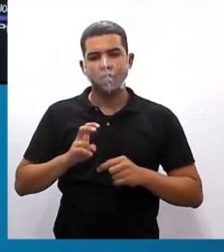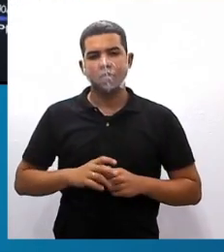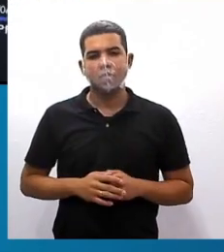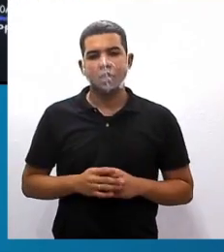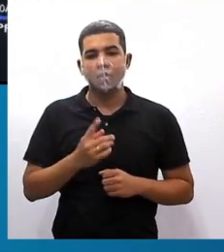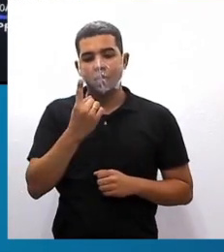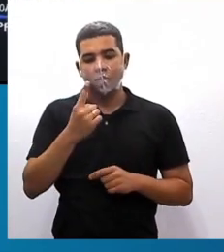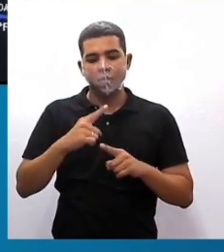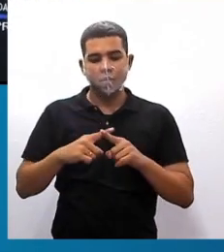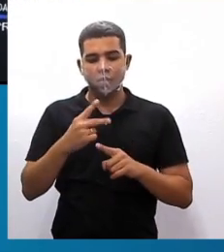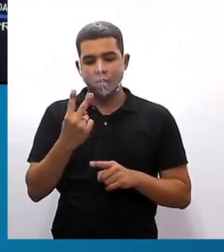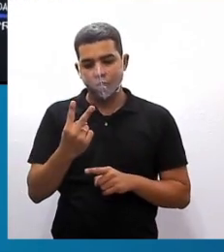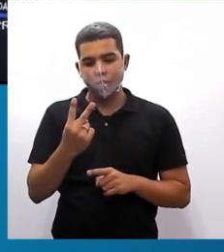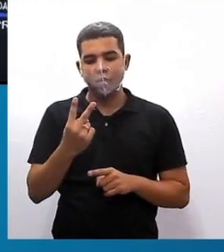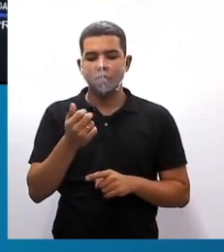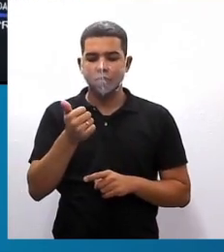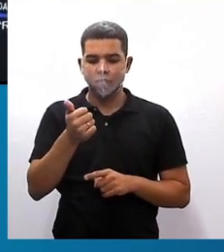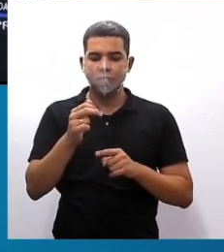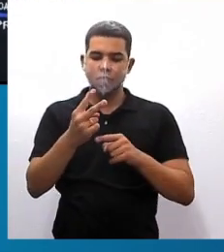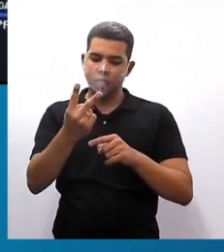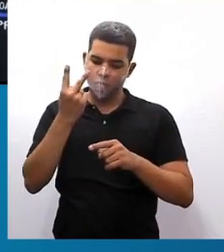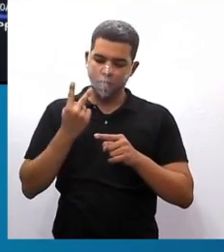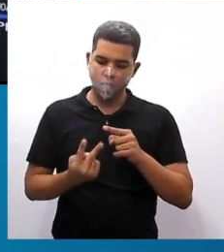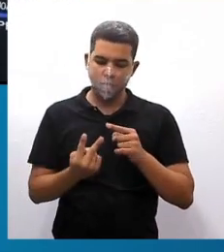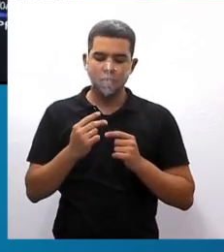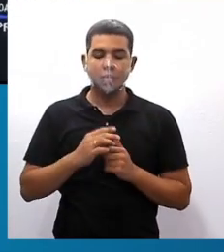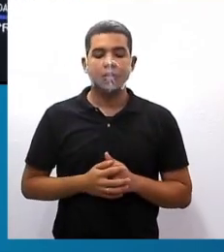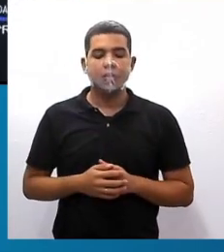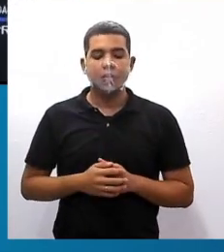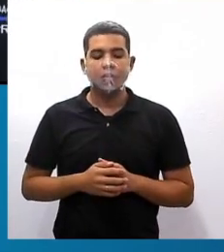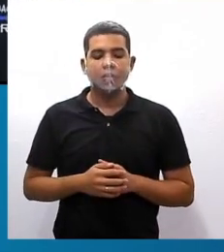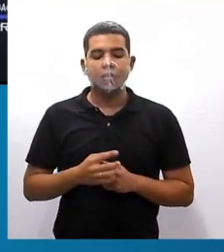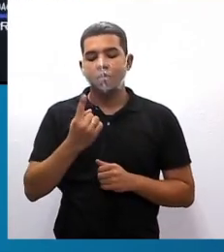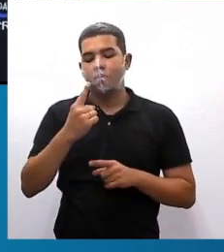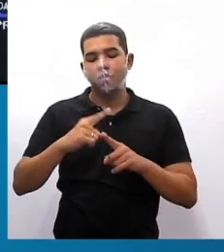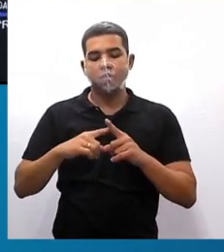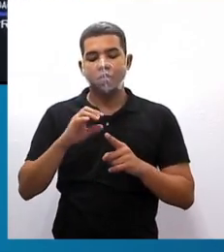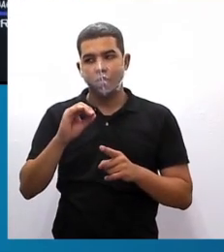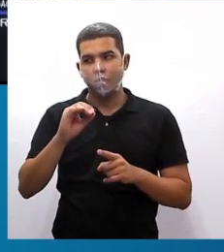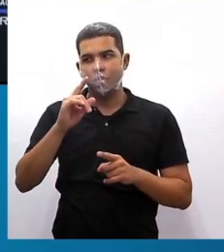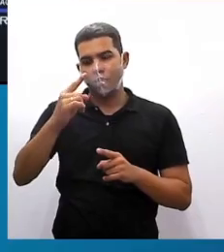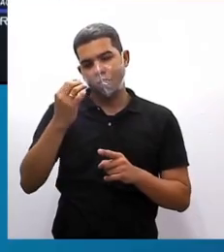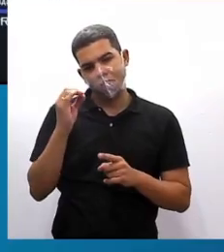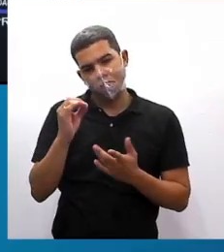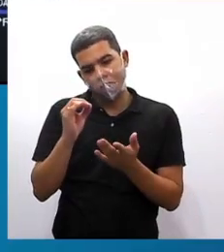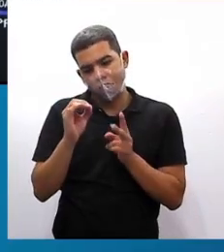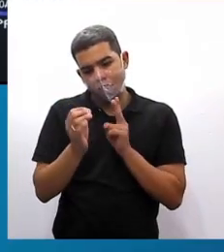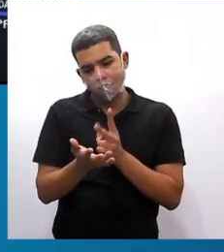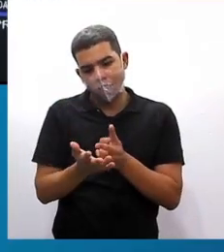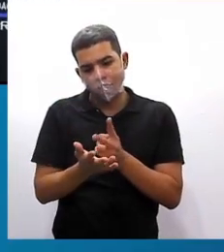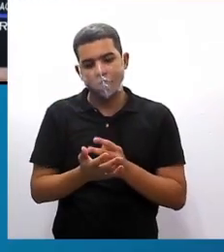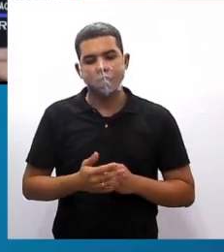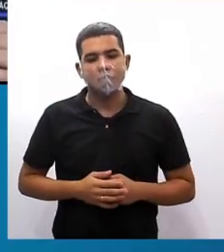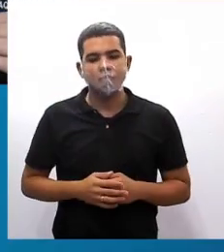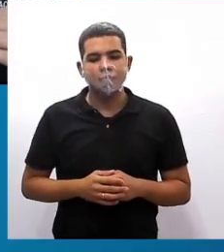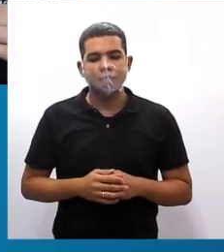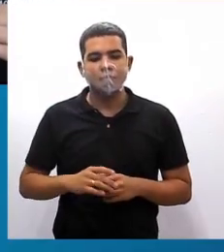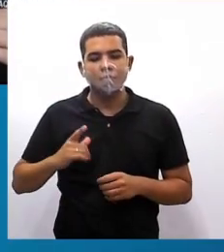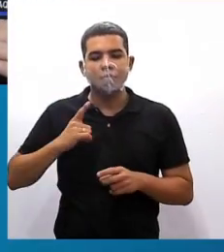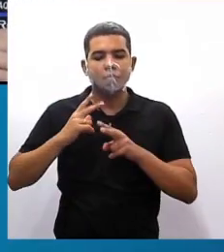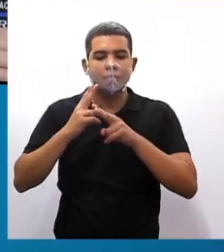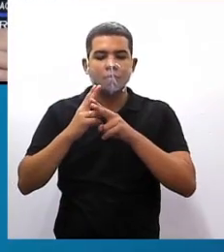vezes 2, beleza. 2. E 1 vezes 0 é 0. Na multiplicação, quando a gente